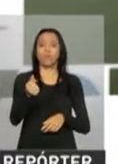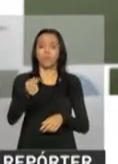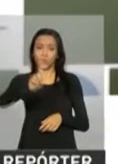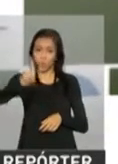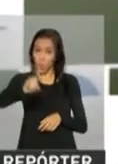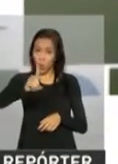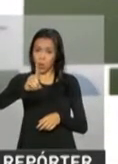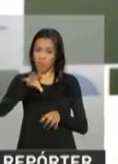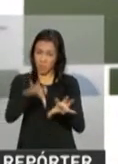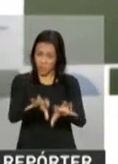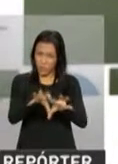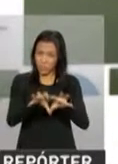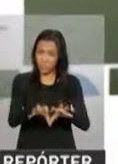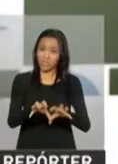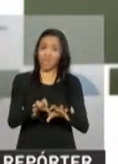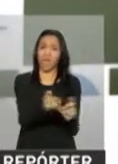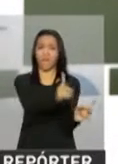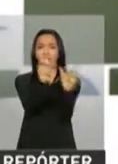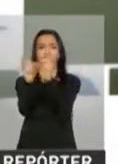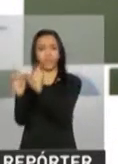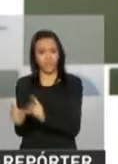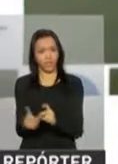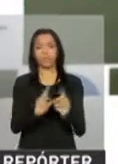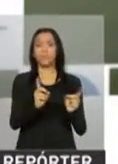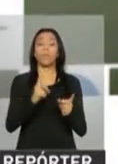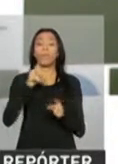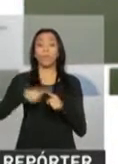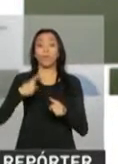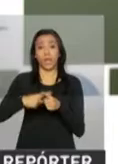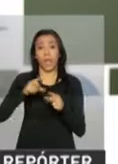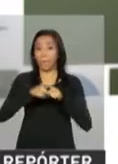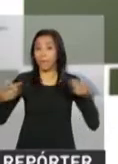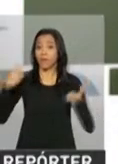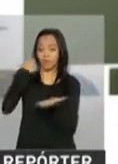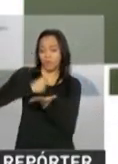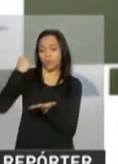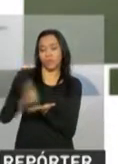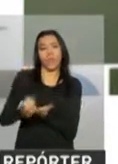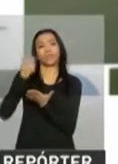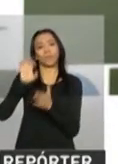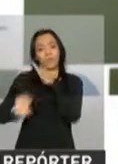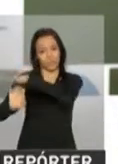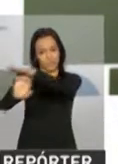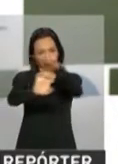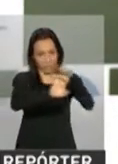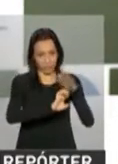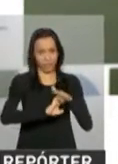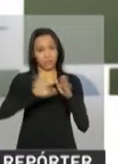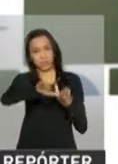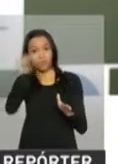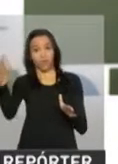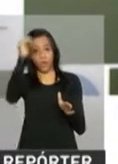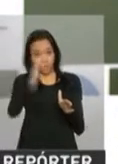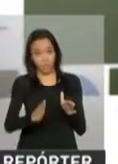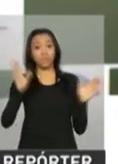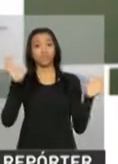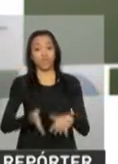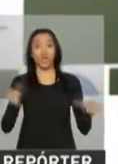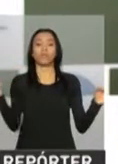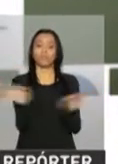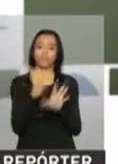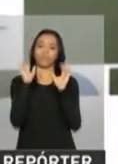isso porque grande parte dos contratos com compradores estrangeiros já foram fechados a estimativa do governo é que a